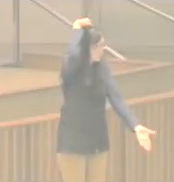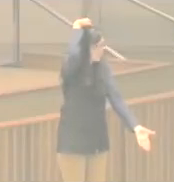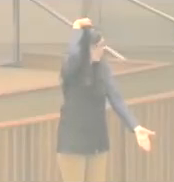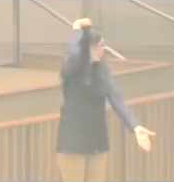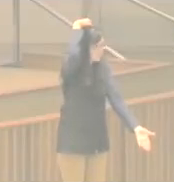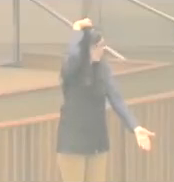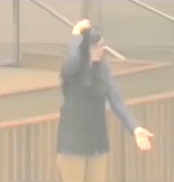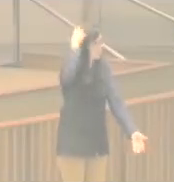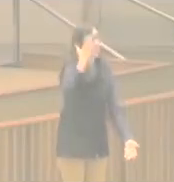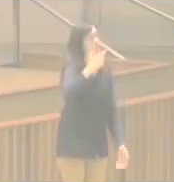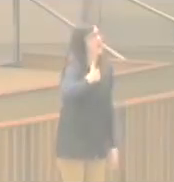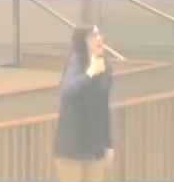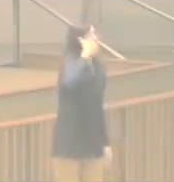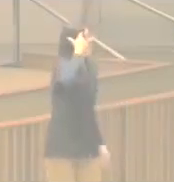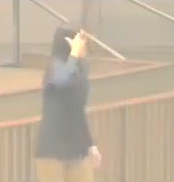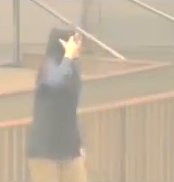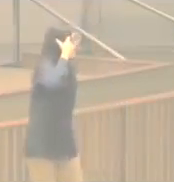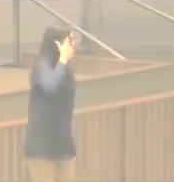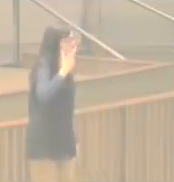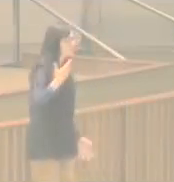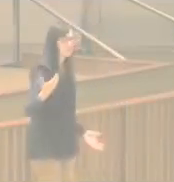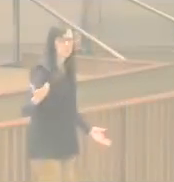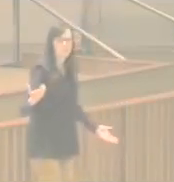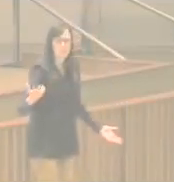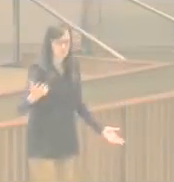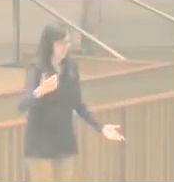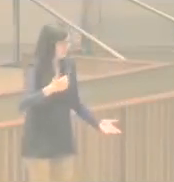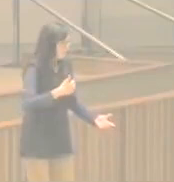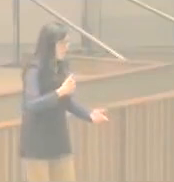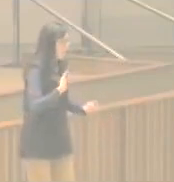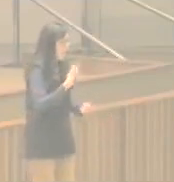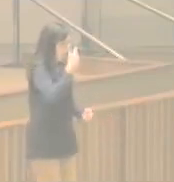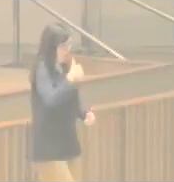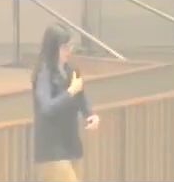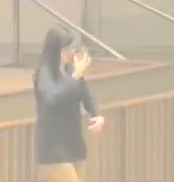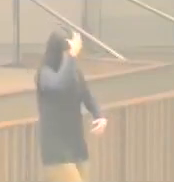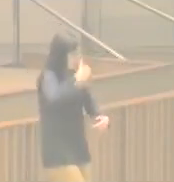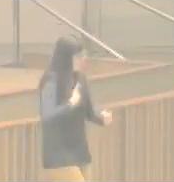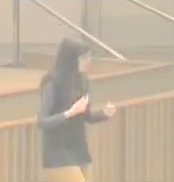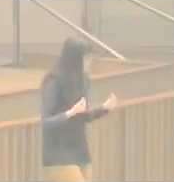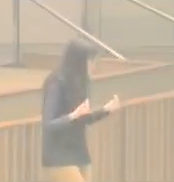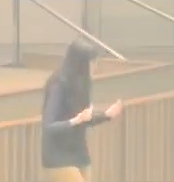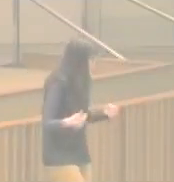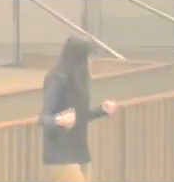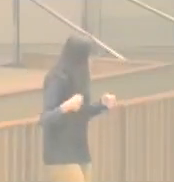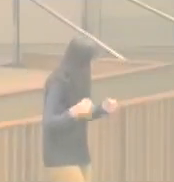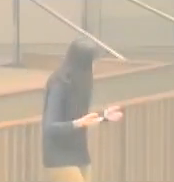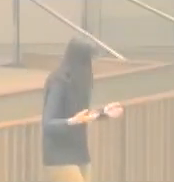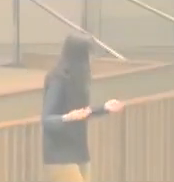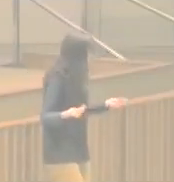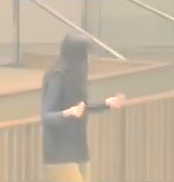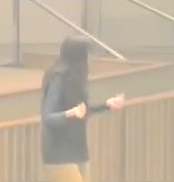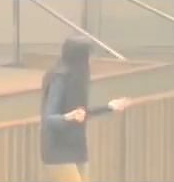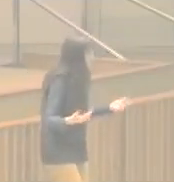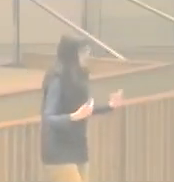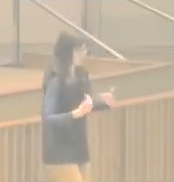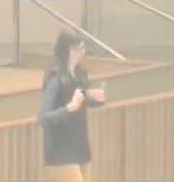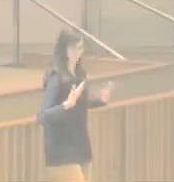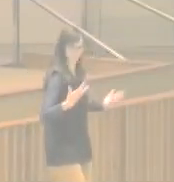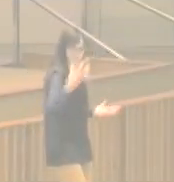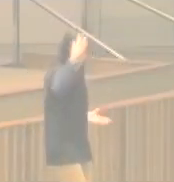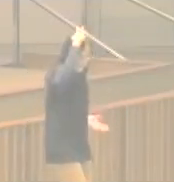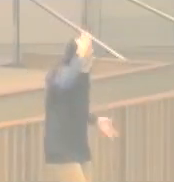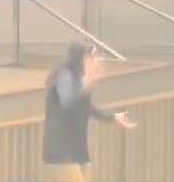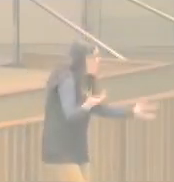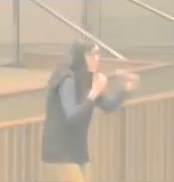E aí eu imagino que ele pensou: onde é que está o meu poder? Onde está o meu dinheiro? Onde está o meu